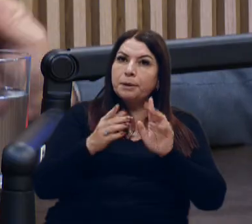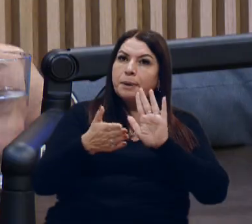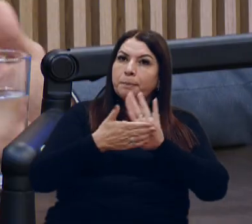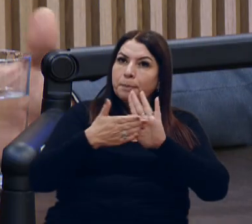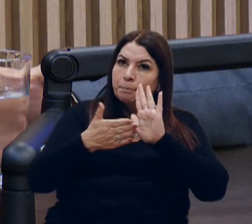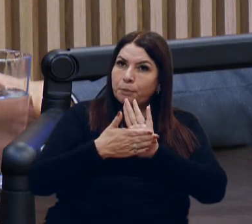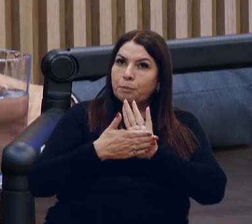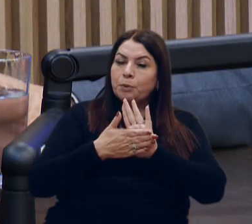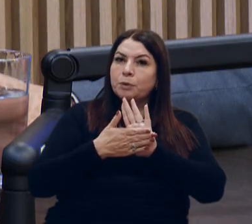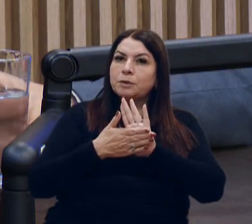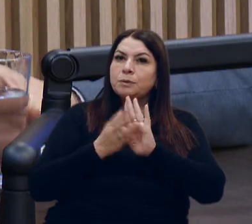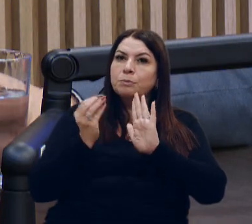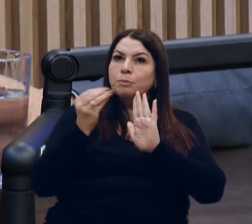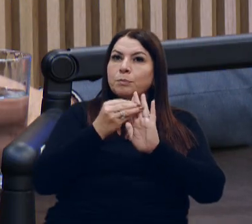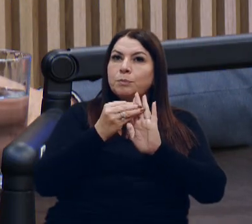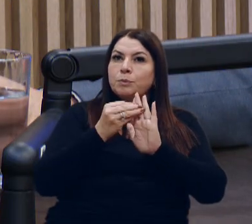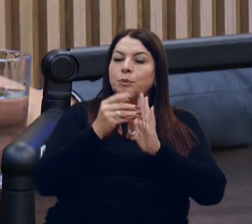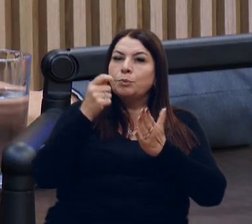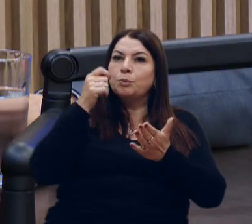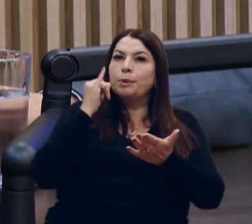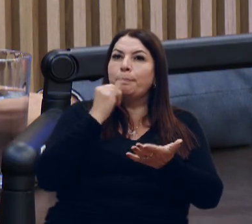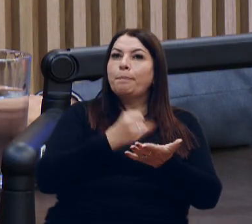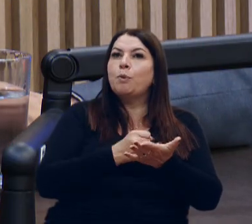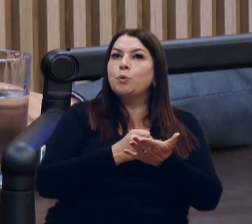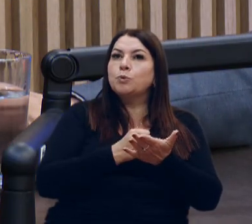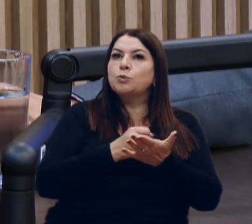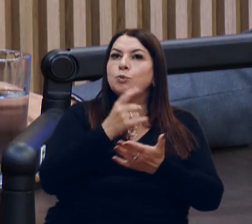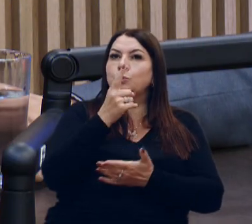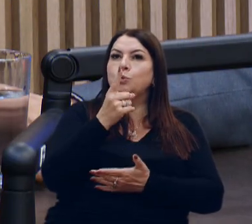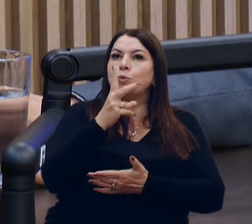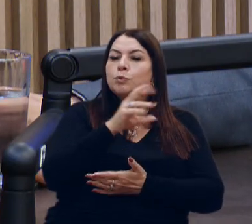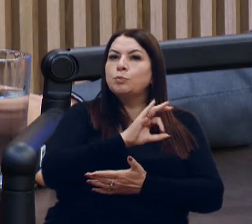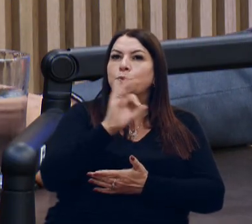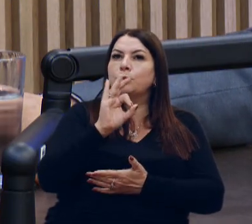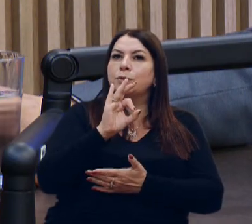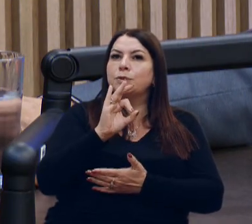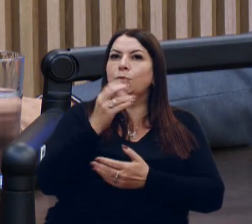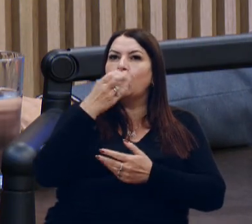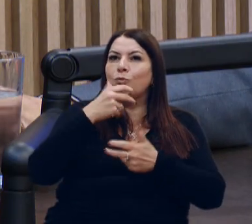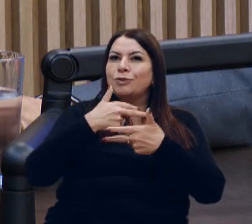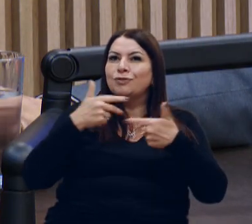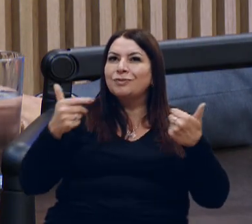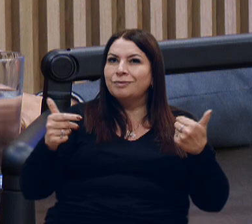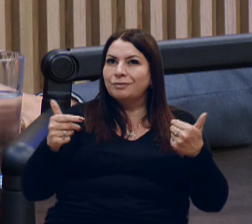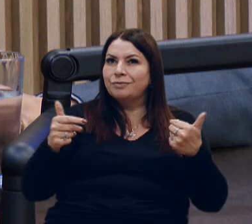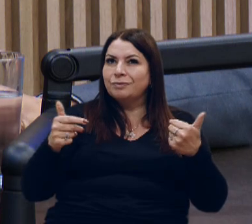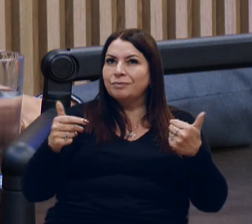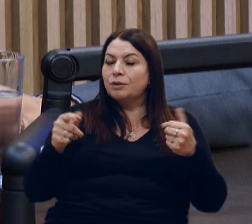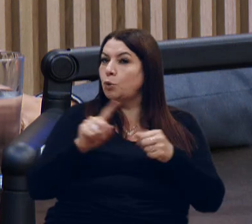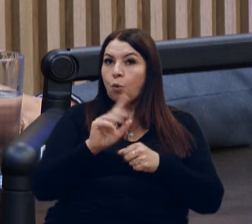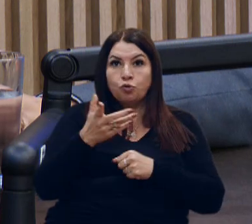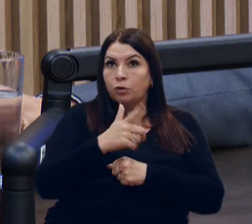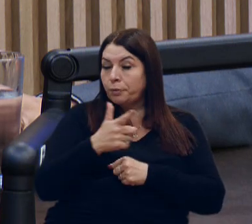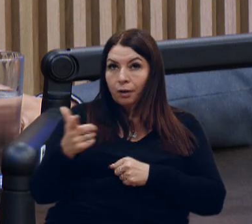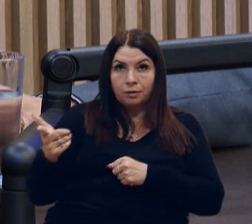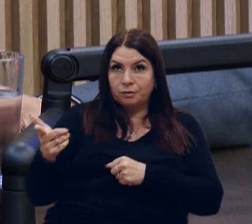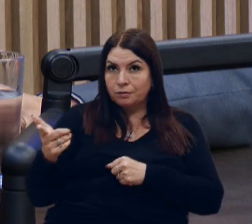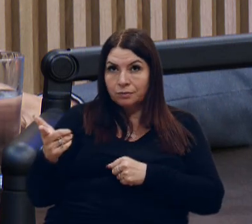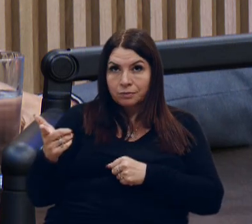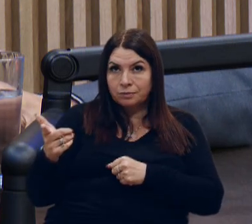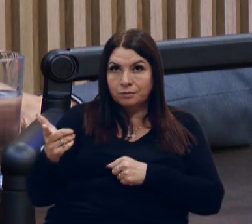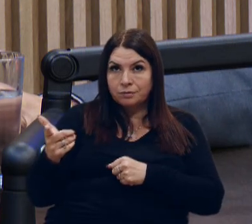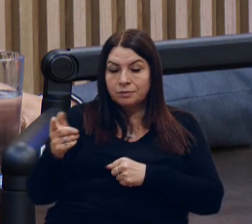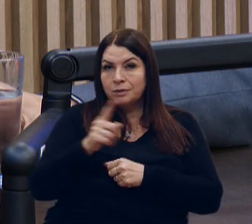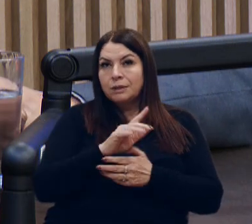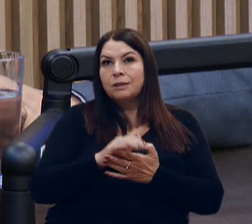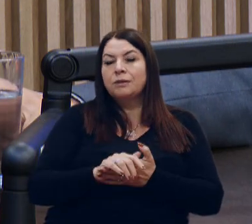propôs a colocação de um imposto de 12% em cima dos hortifruti granjeiro, que hoje não tem. Hoje não